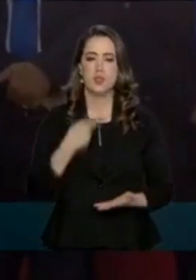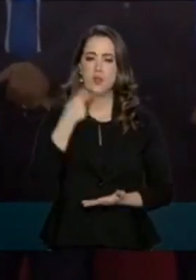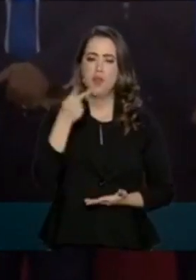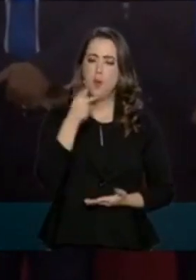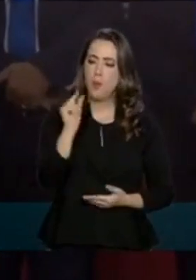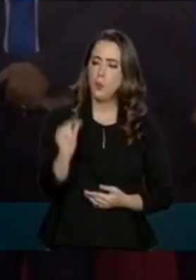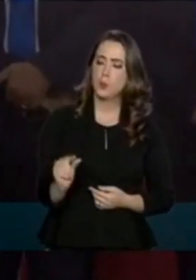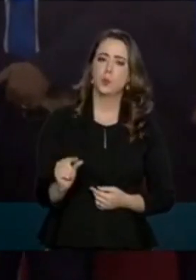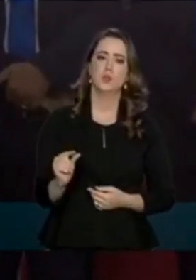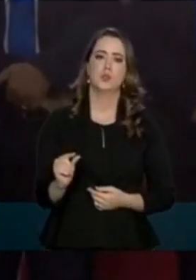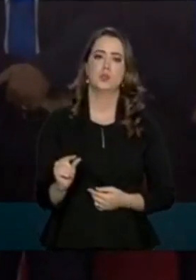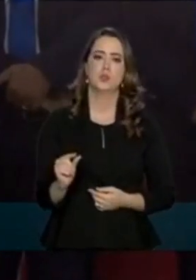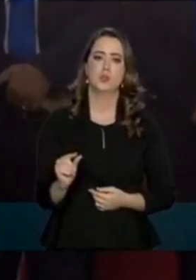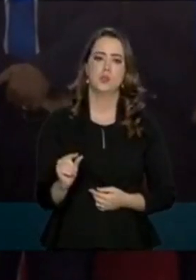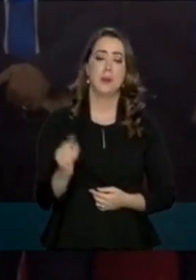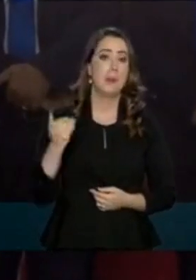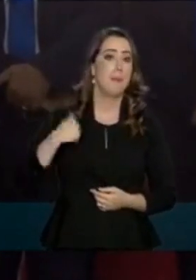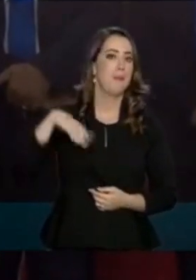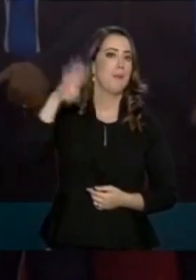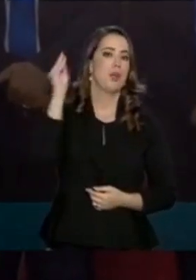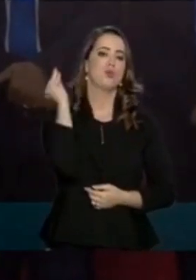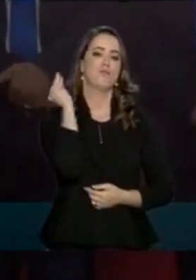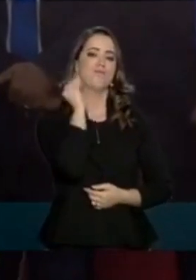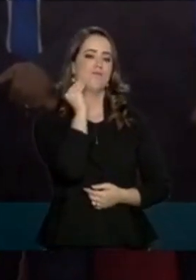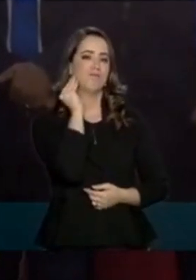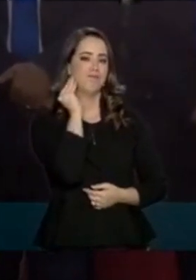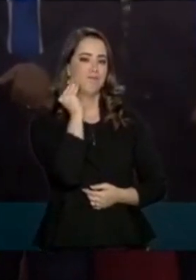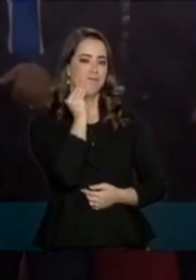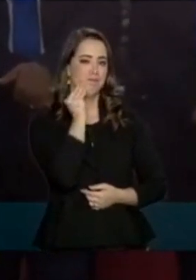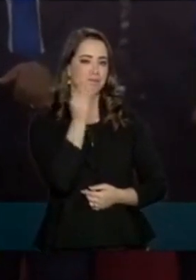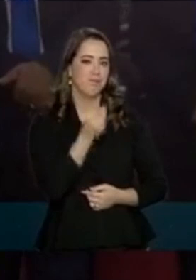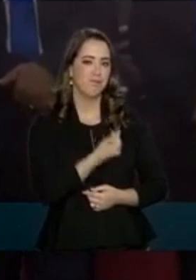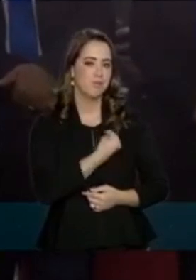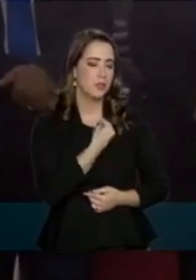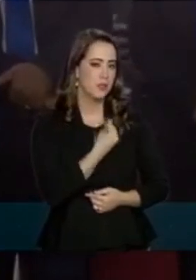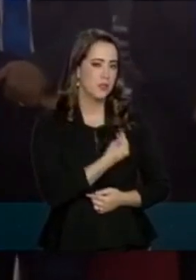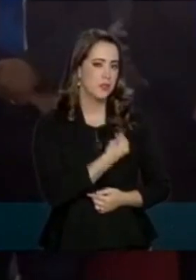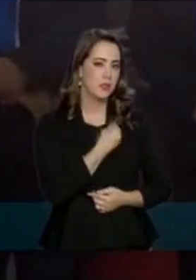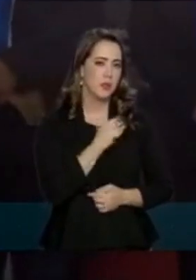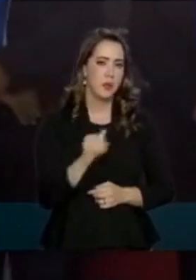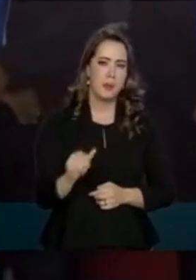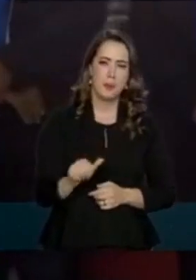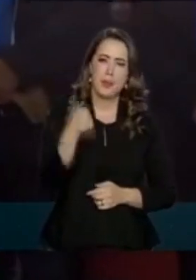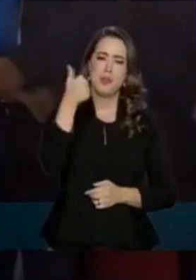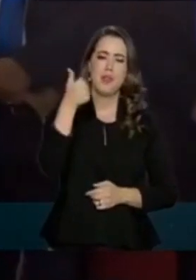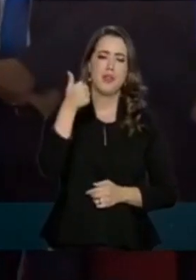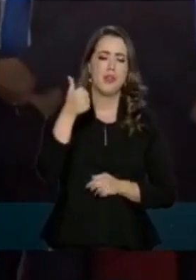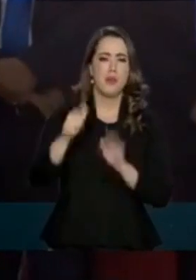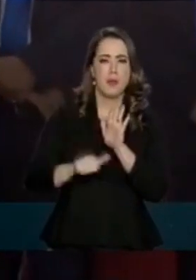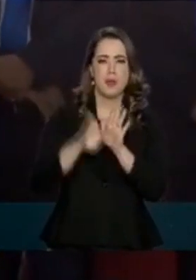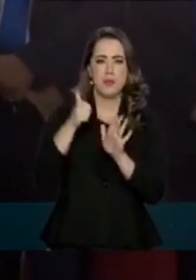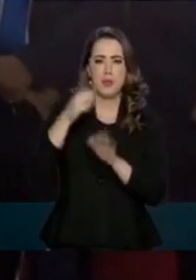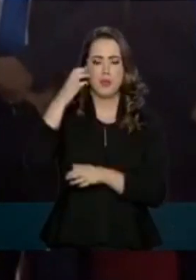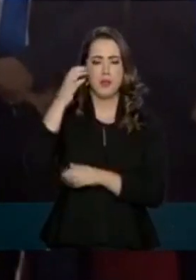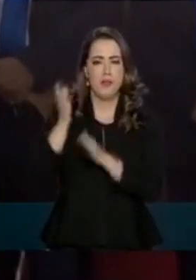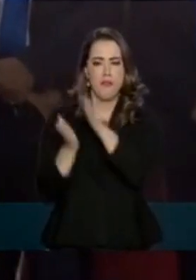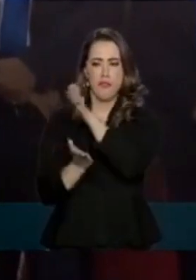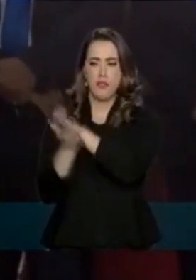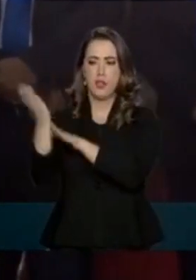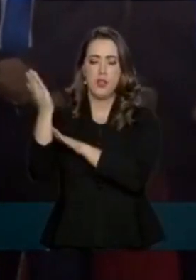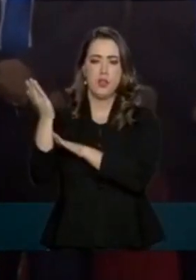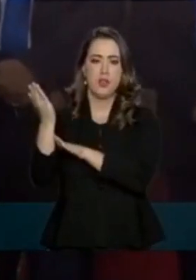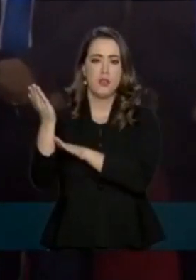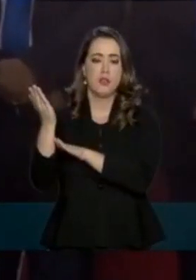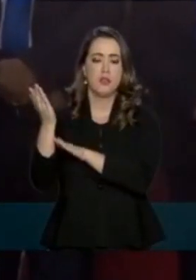muito, a maior experiência que eu tive na minha vida foi na minha primeira viagem, o ano retrasado,